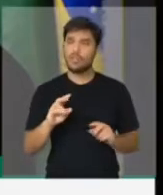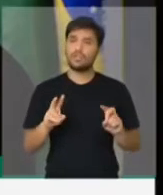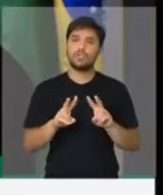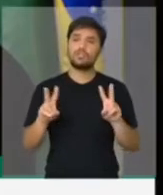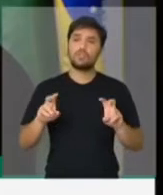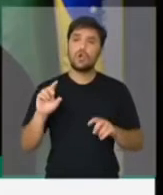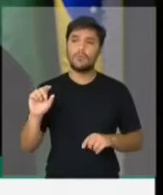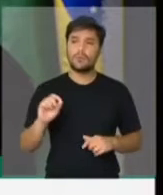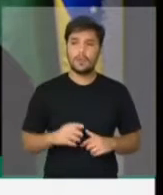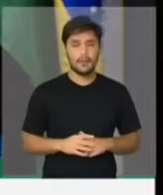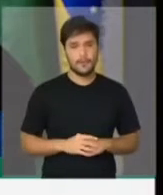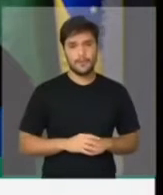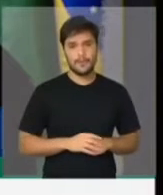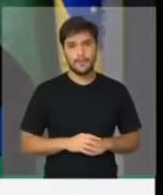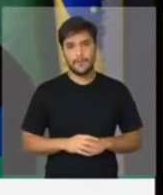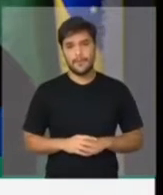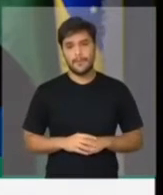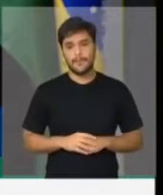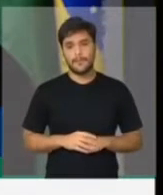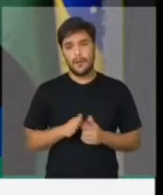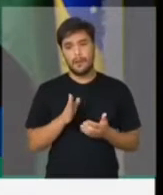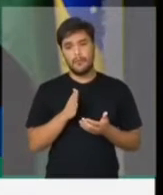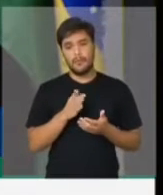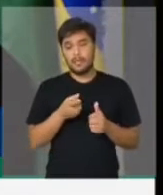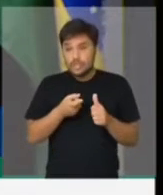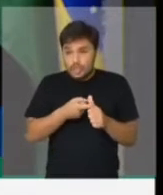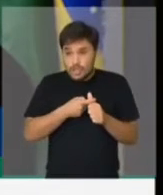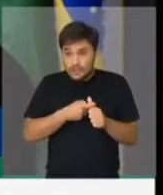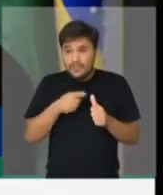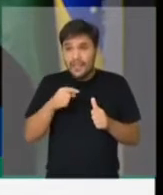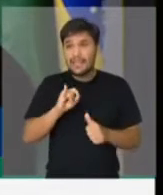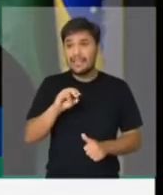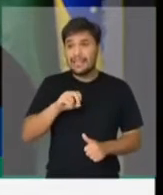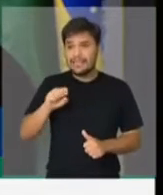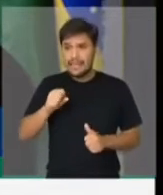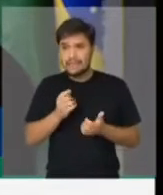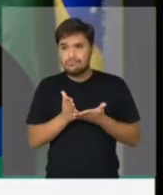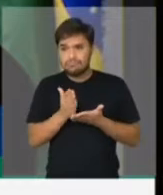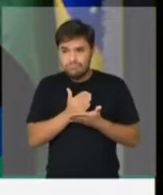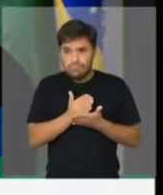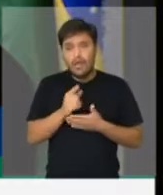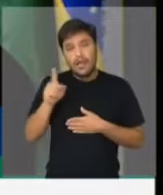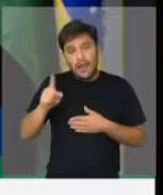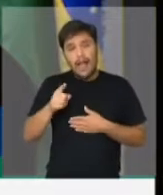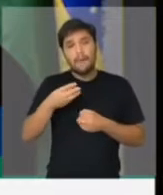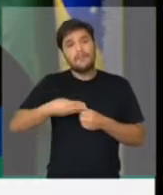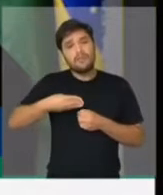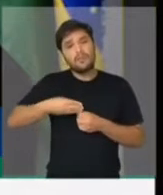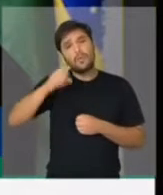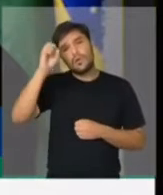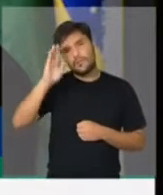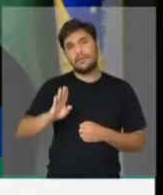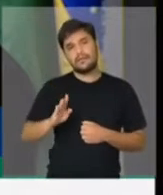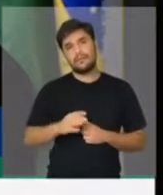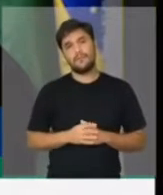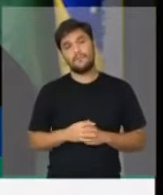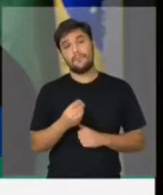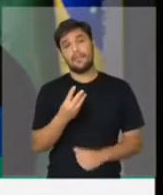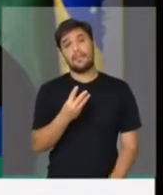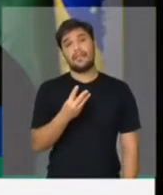presidente, para um reparcelamento da dívida do INSS para as prefeituras do Brasil, em